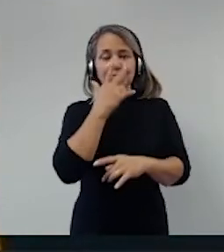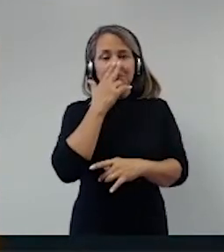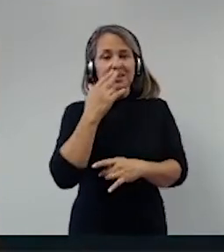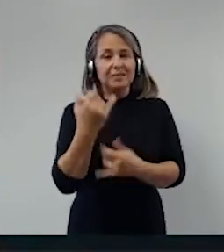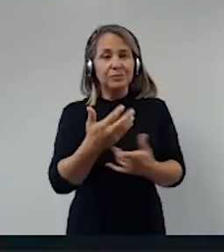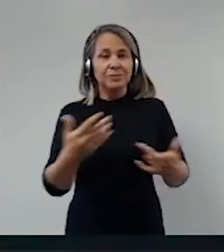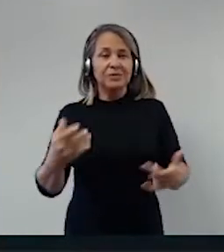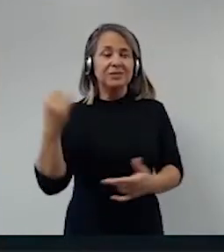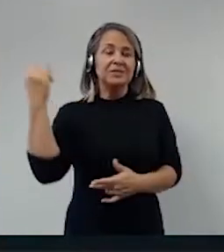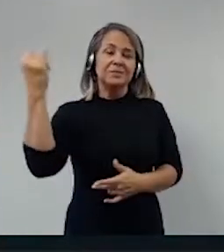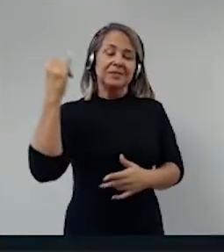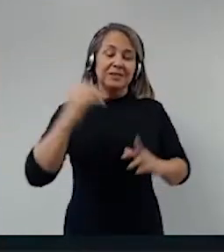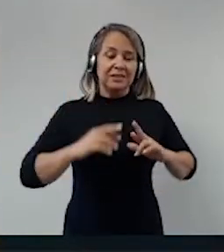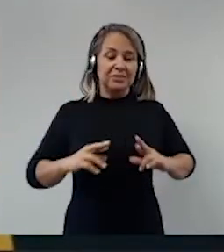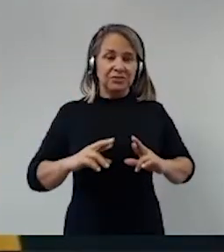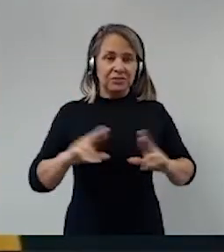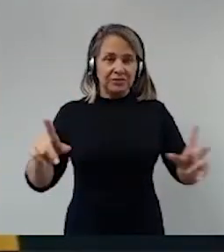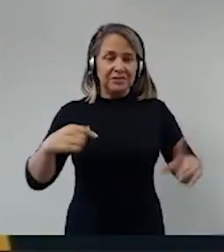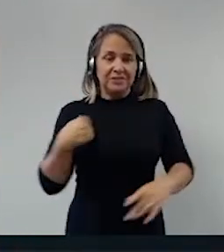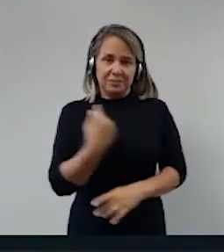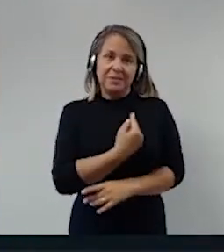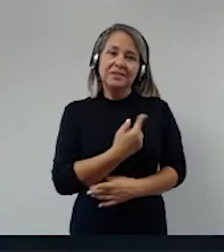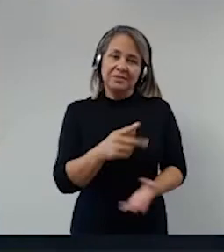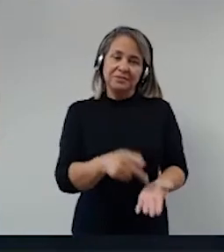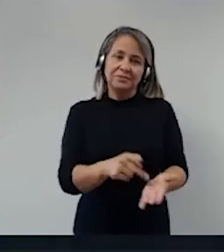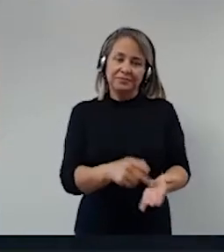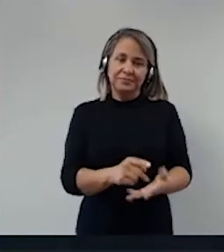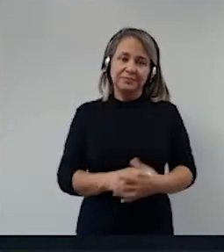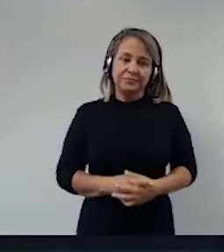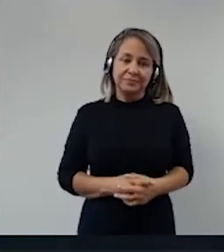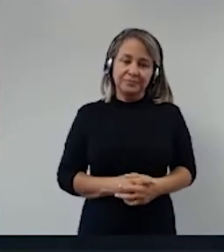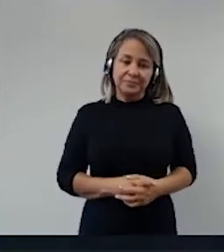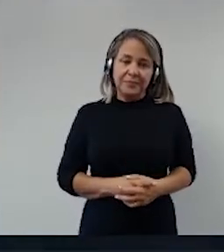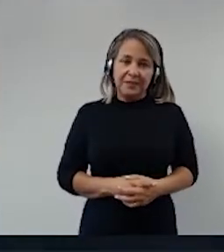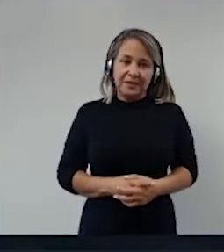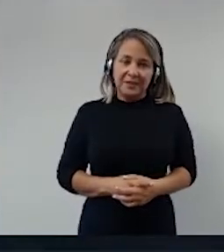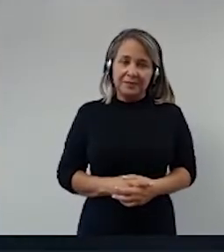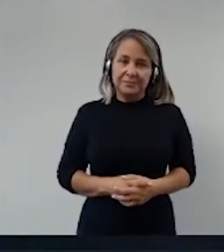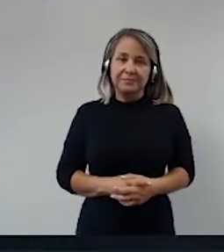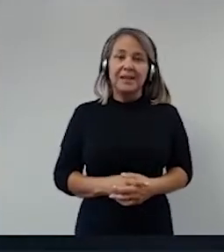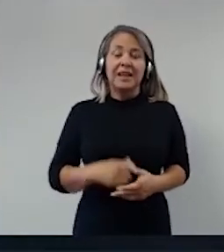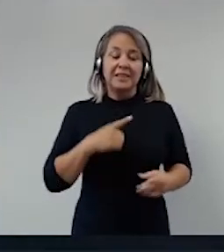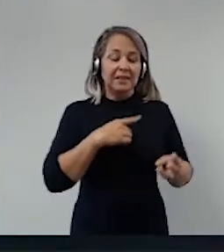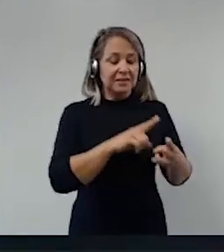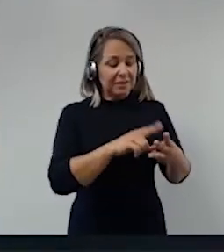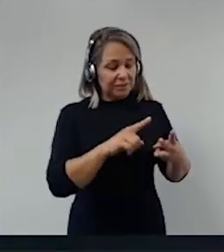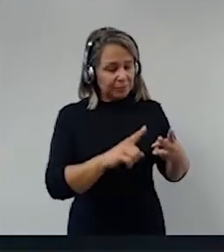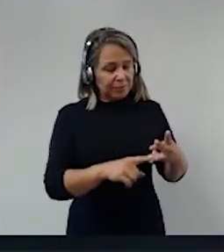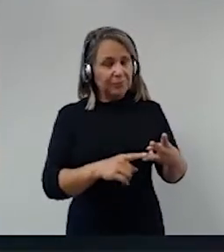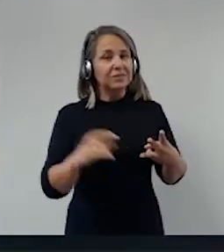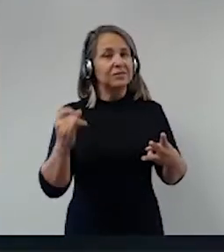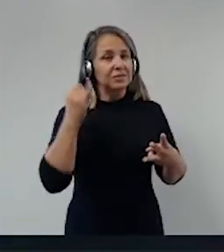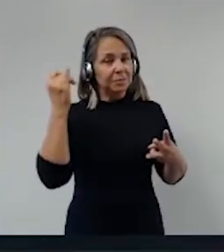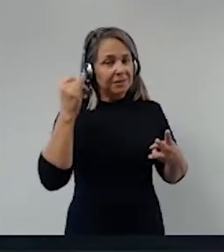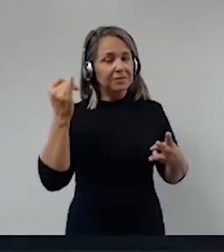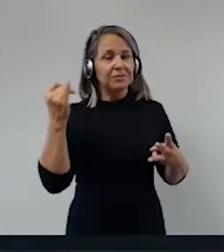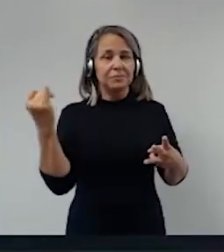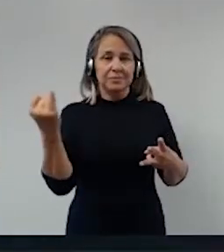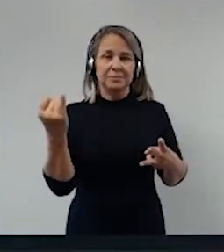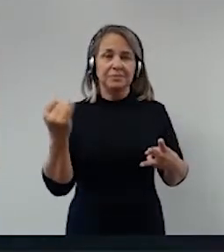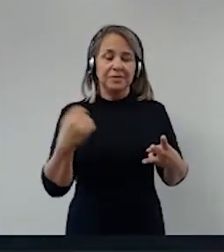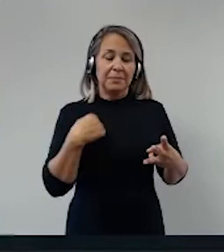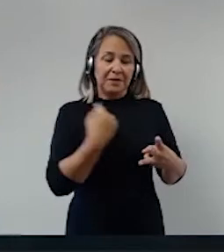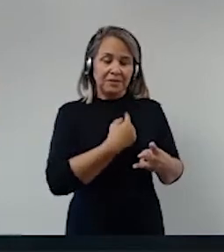de diferencial para nós, né? Tem 3 pontos também que eu considero que serão extremamente importantes